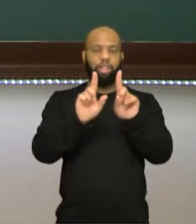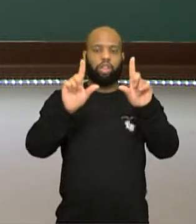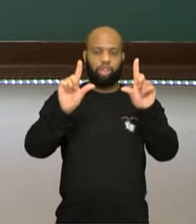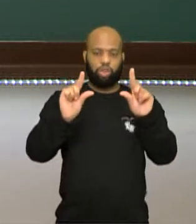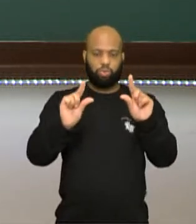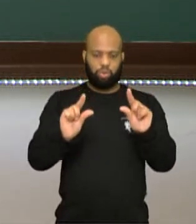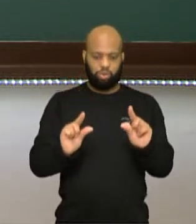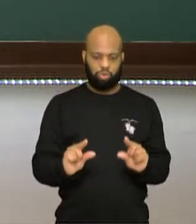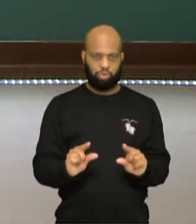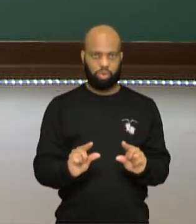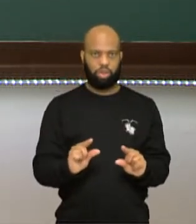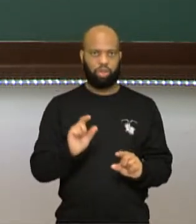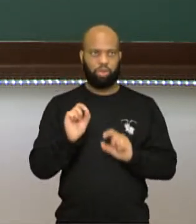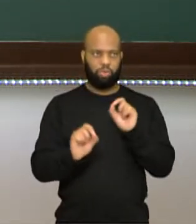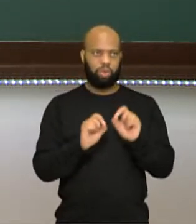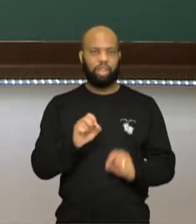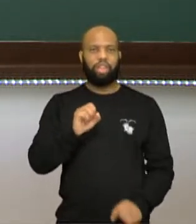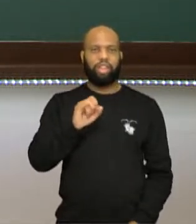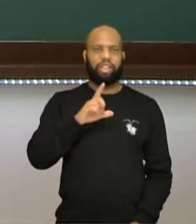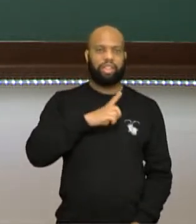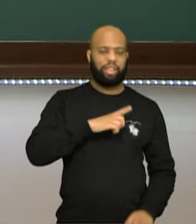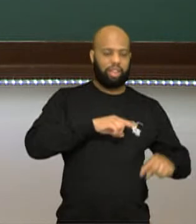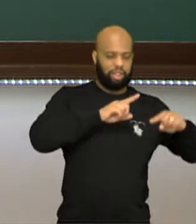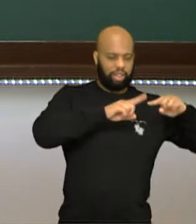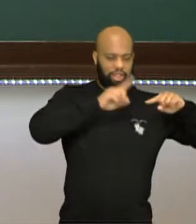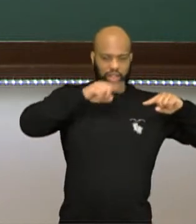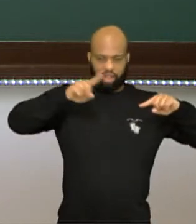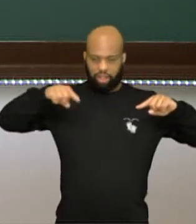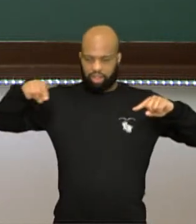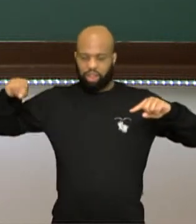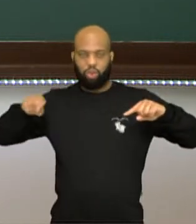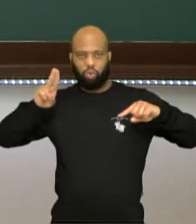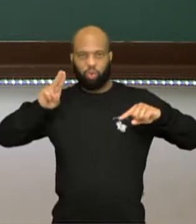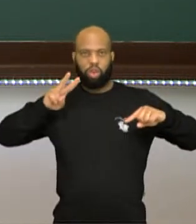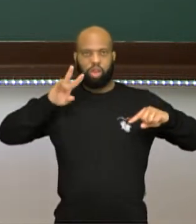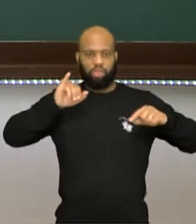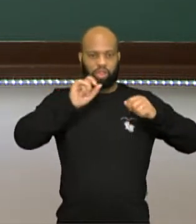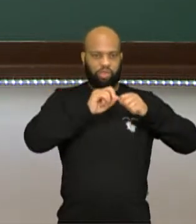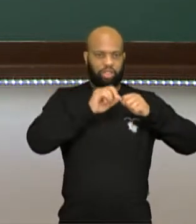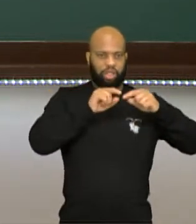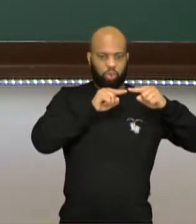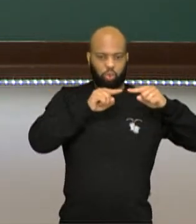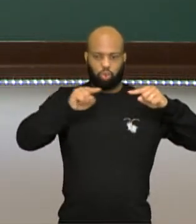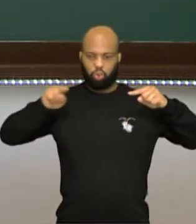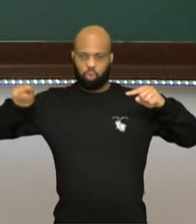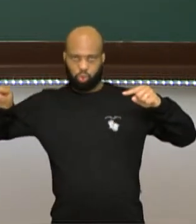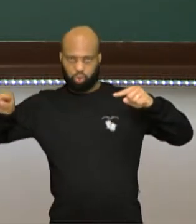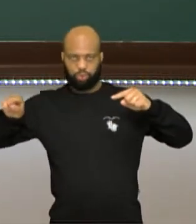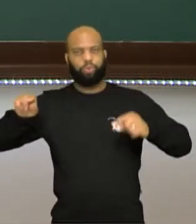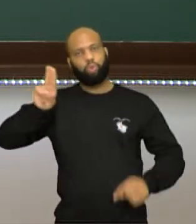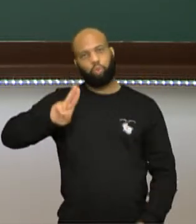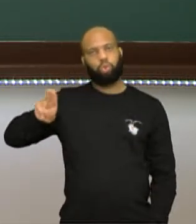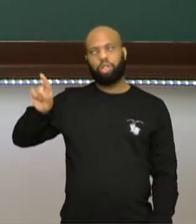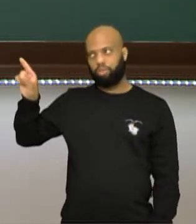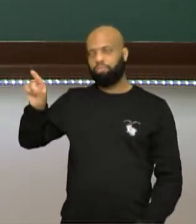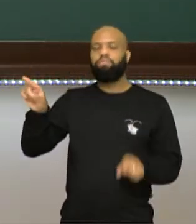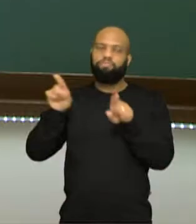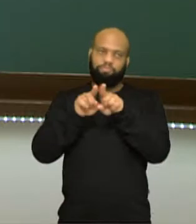acontece quando a gente transforma em tensão alternada em tensão continua tá bom gente é o seguinte a